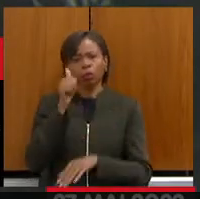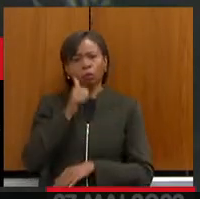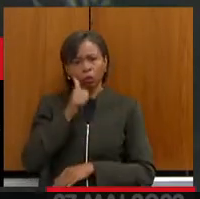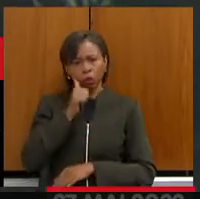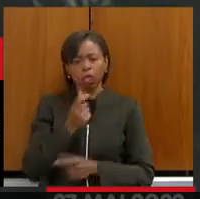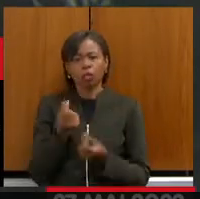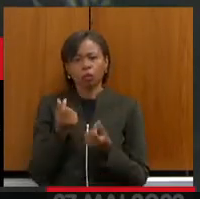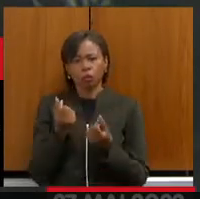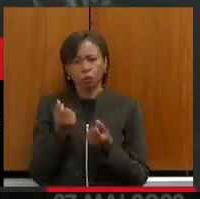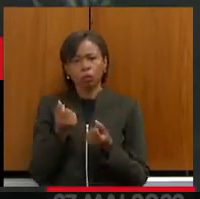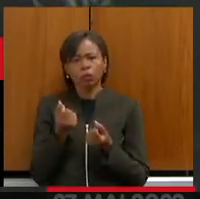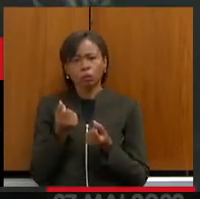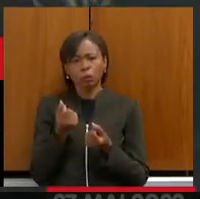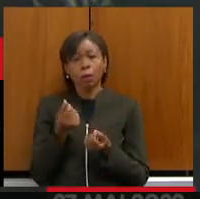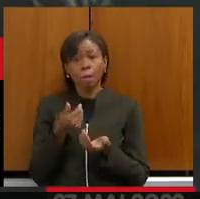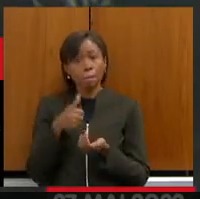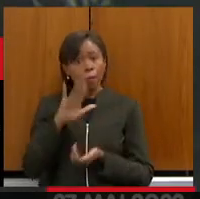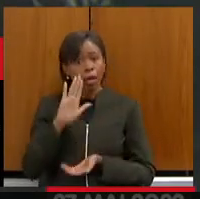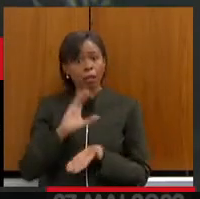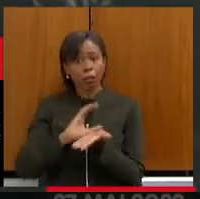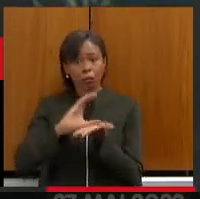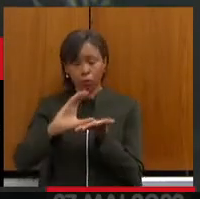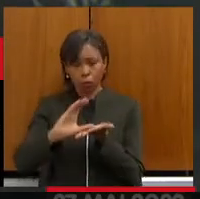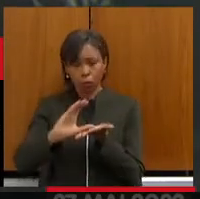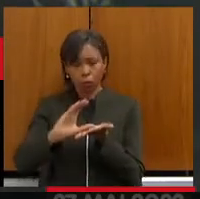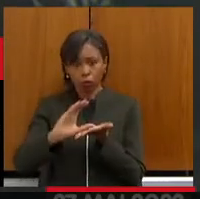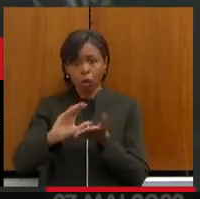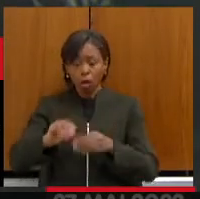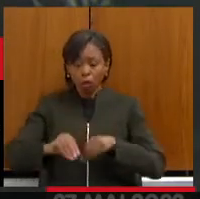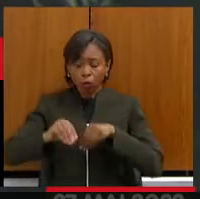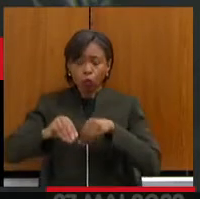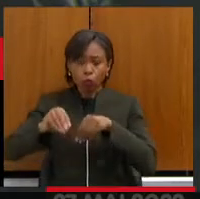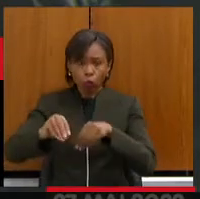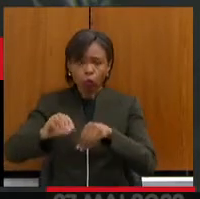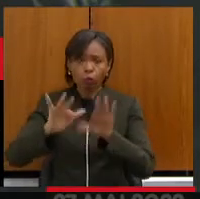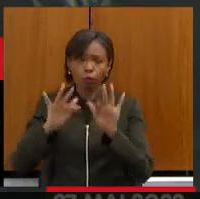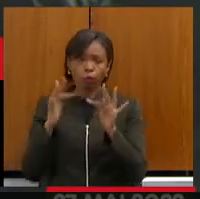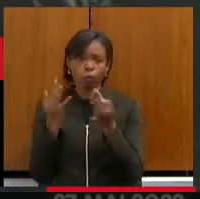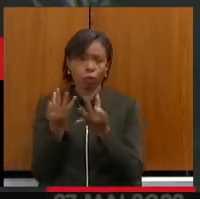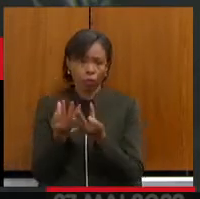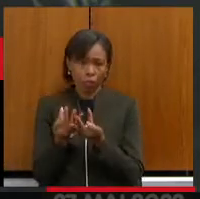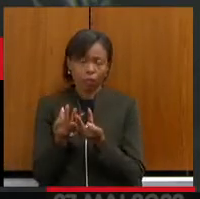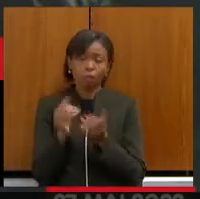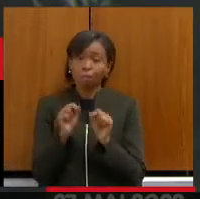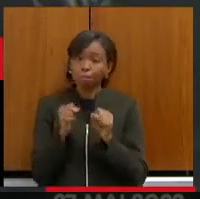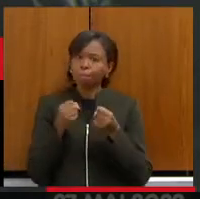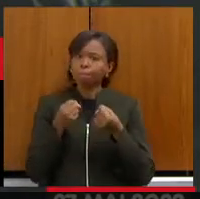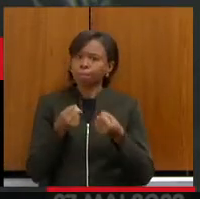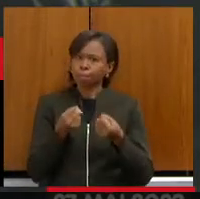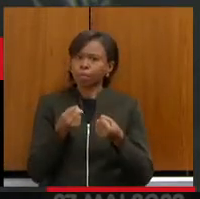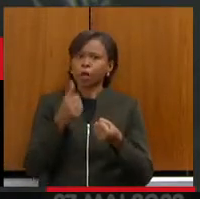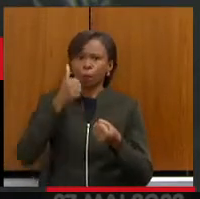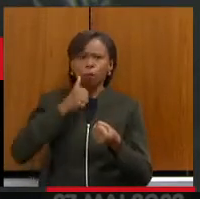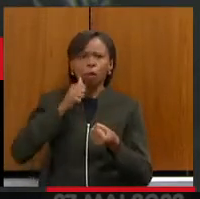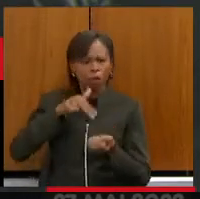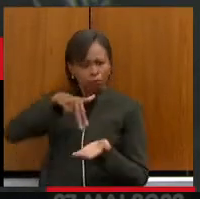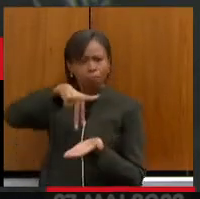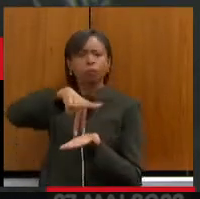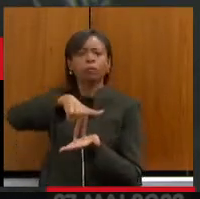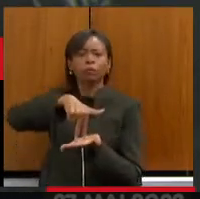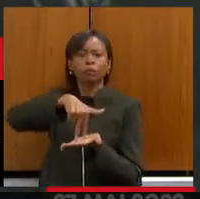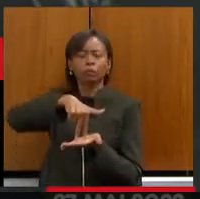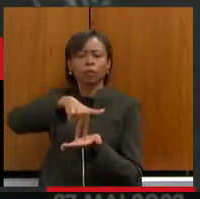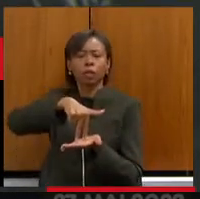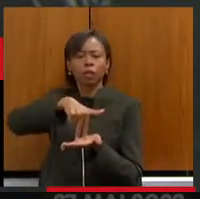propiciar mais investimentos na agricultura familiar fortalecendo o protagonismo das mulheres e garantindo